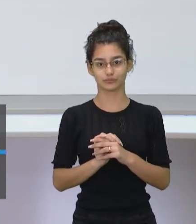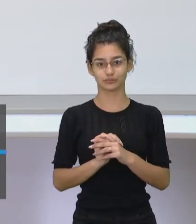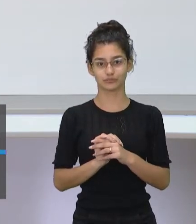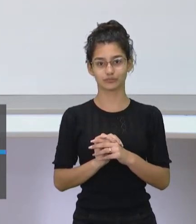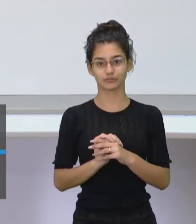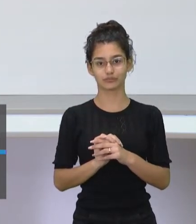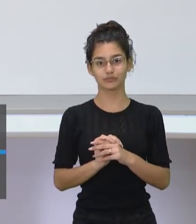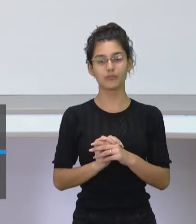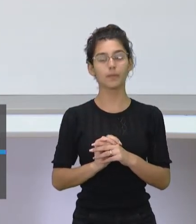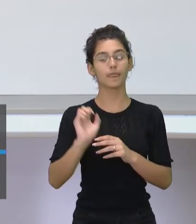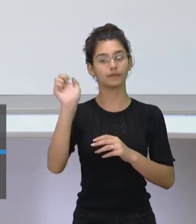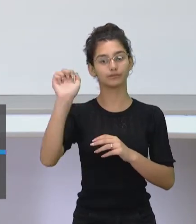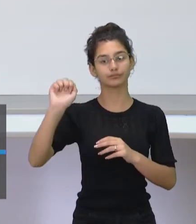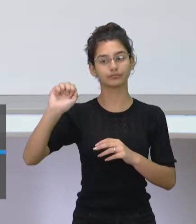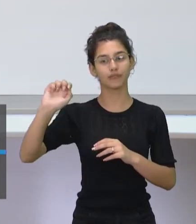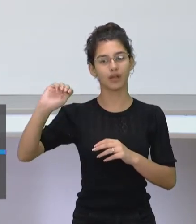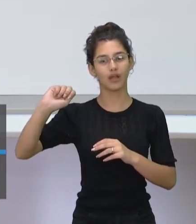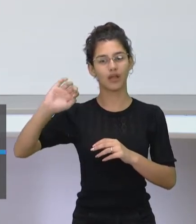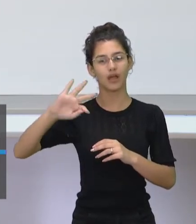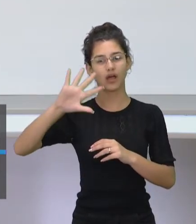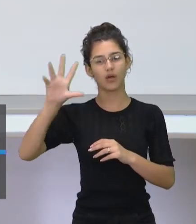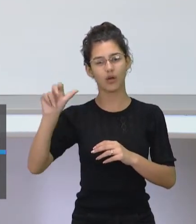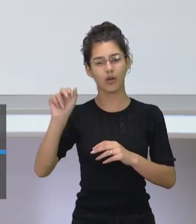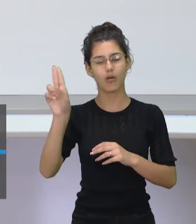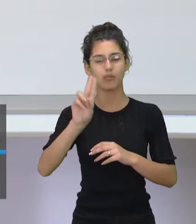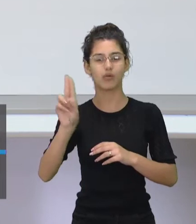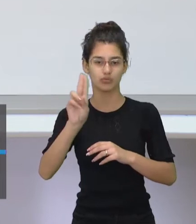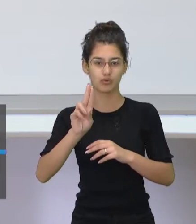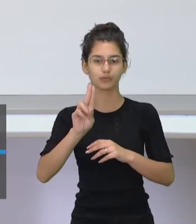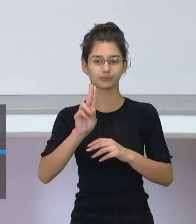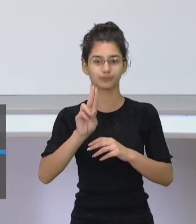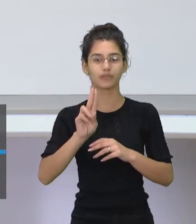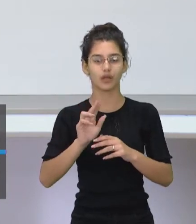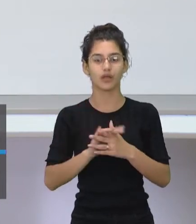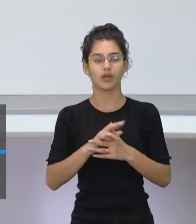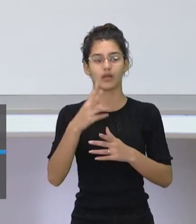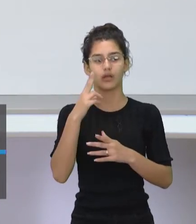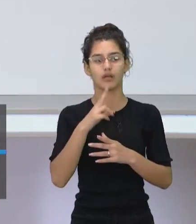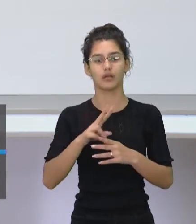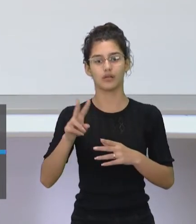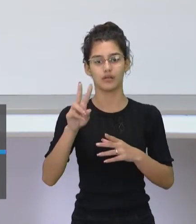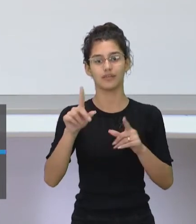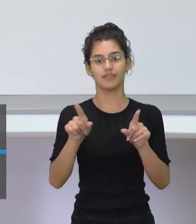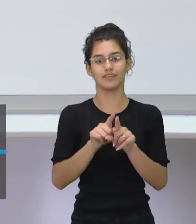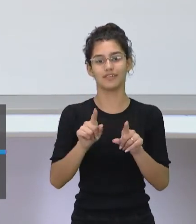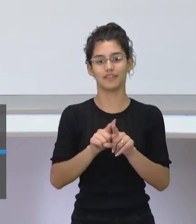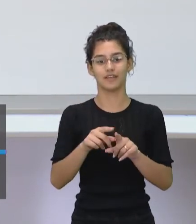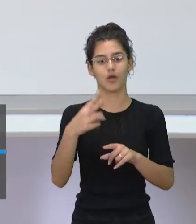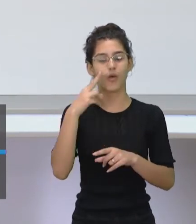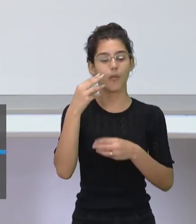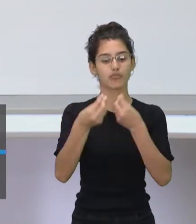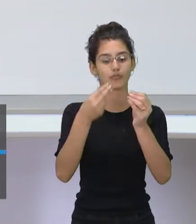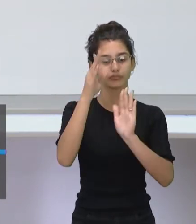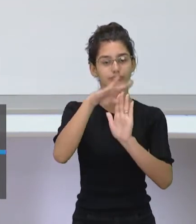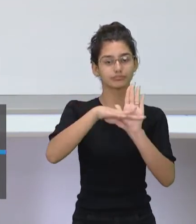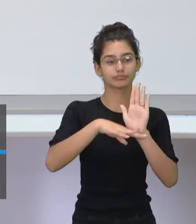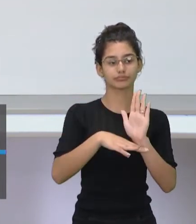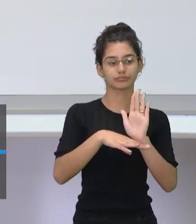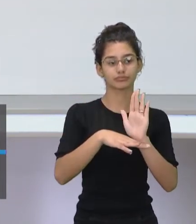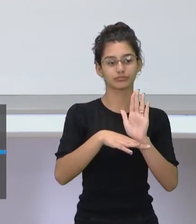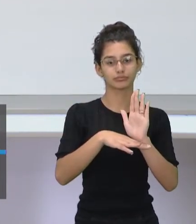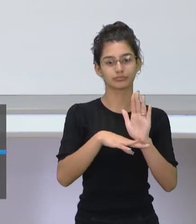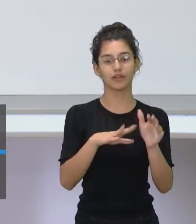Europa, ela utilizou-se desse etnocentrismo, né? A Europa olhava para a África como se os africanos fossem inferiores,